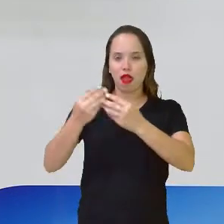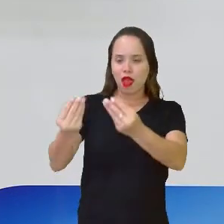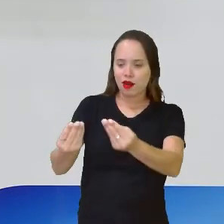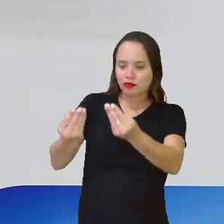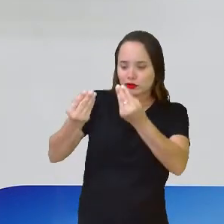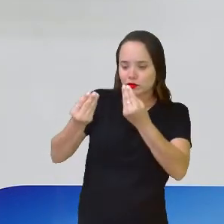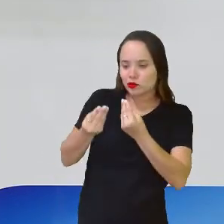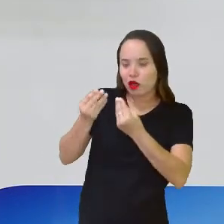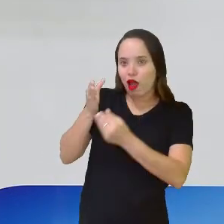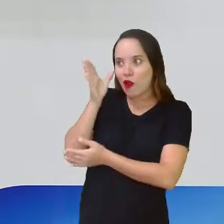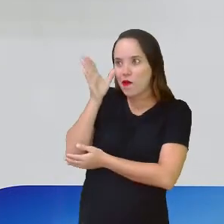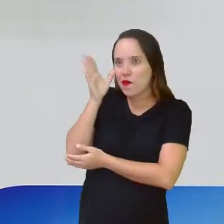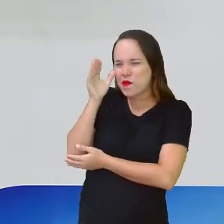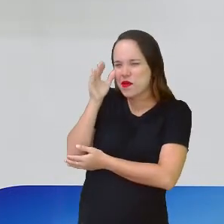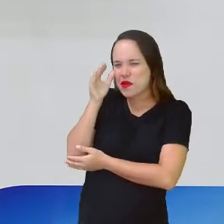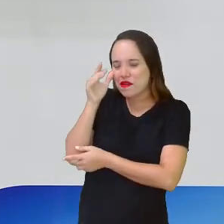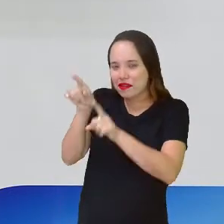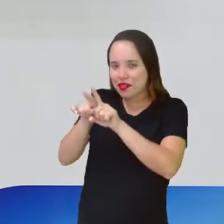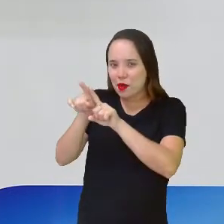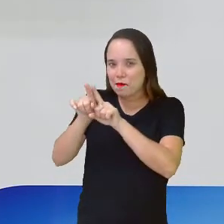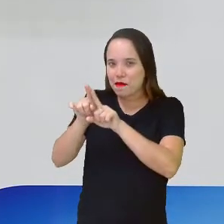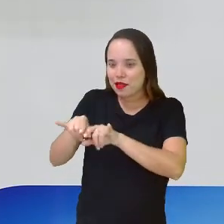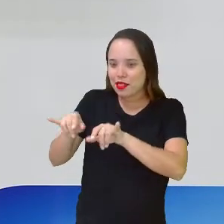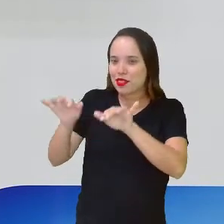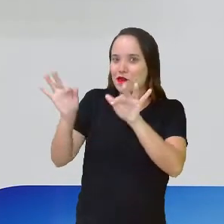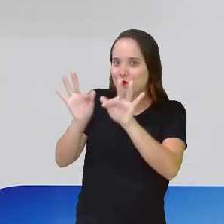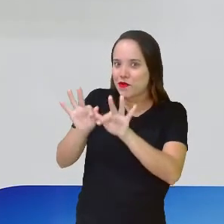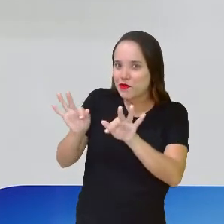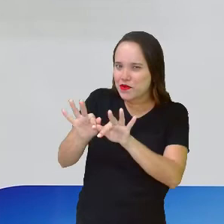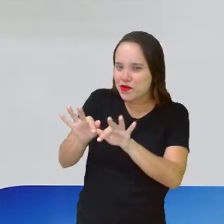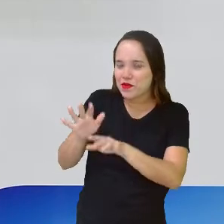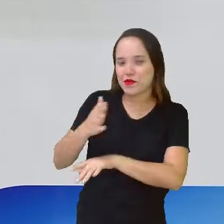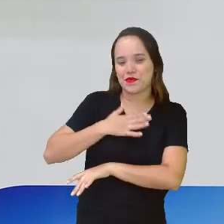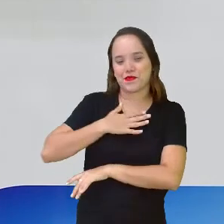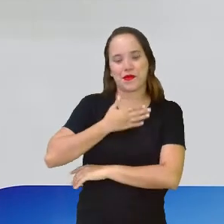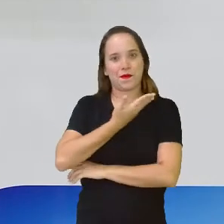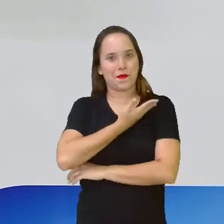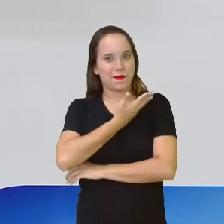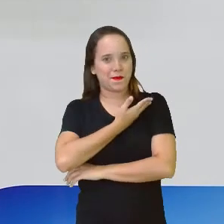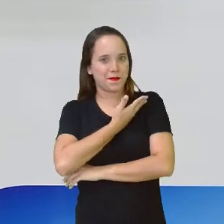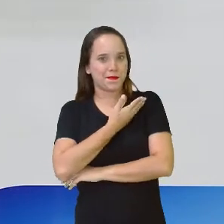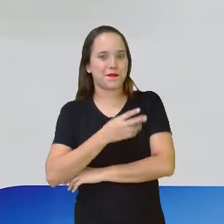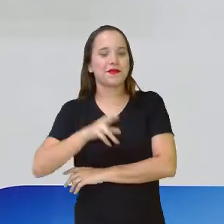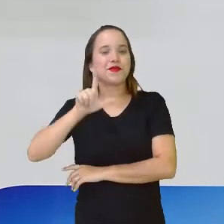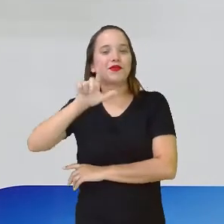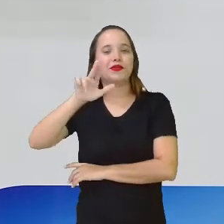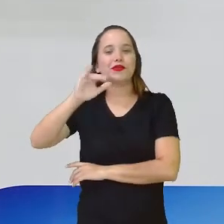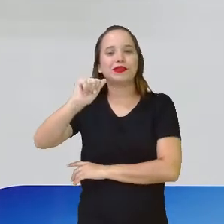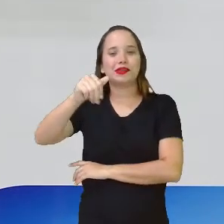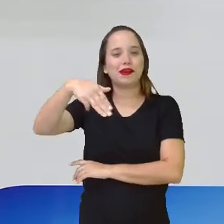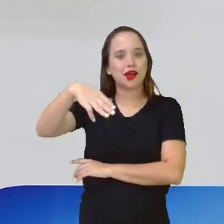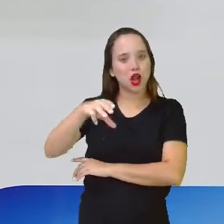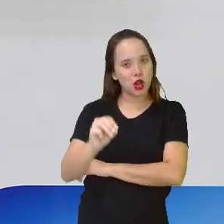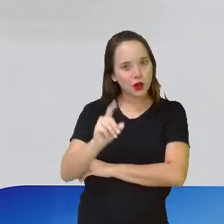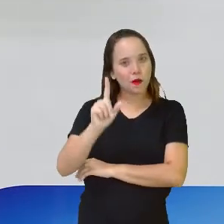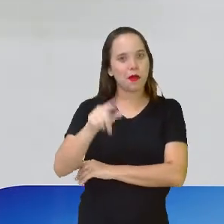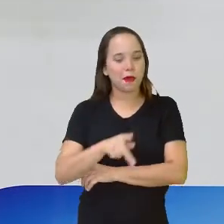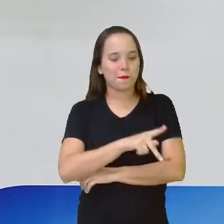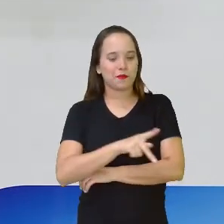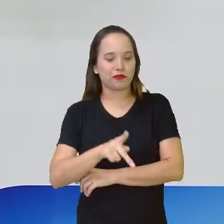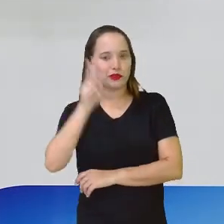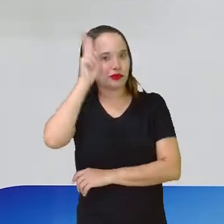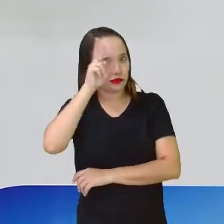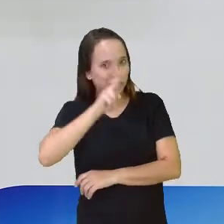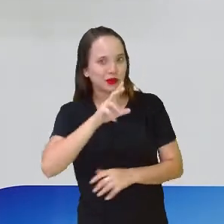a curiosidade de fofoqueiros, como meu amigo Luciano, professor de vocês de História da segunda fase, mas